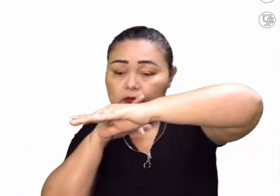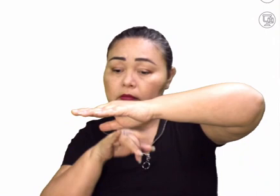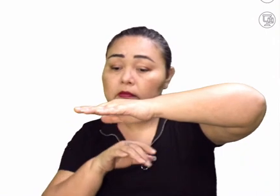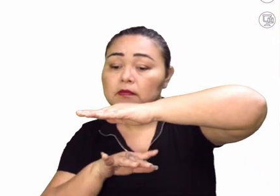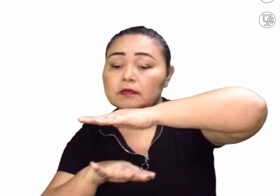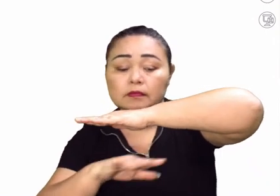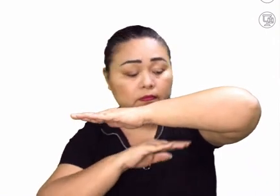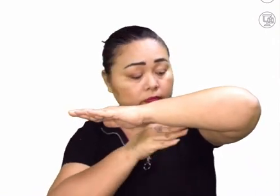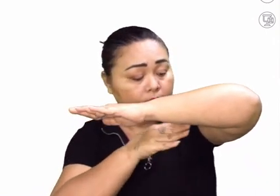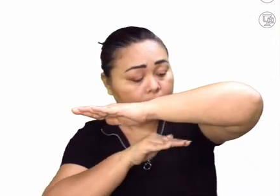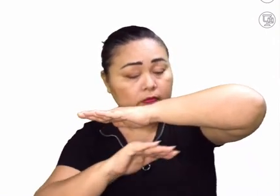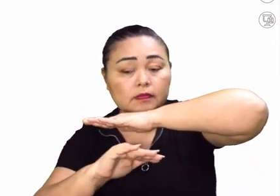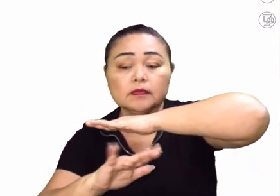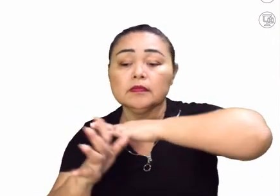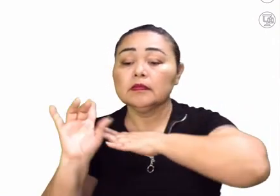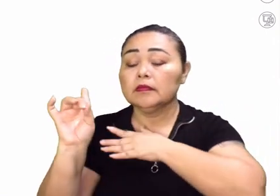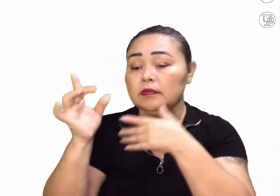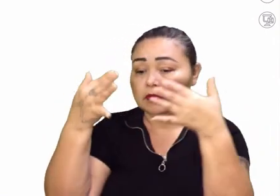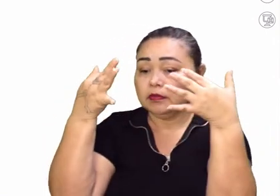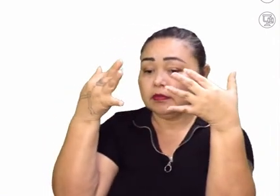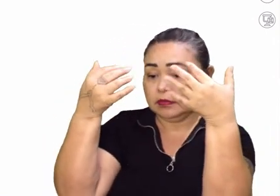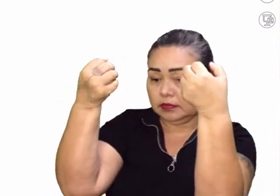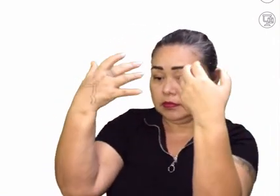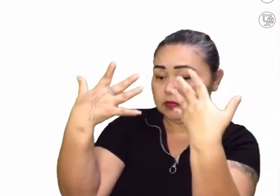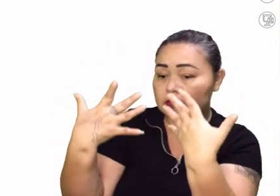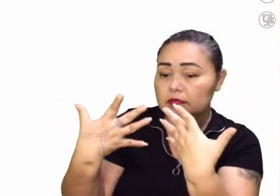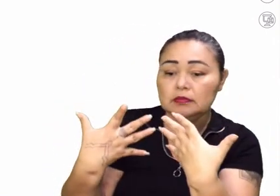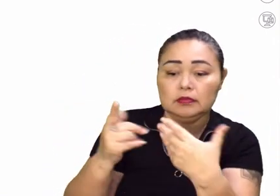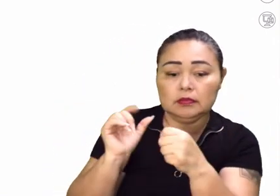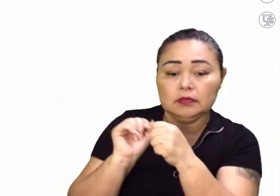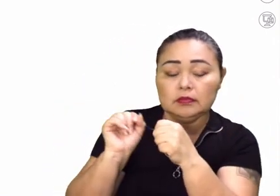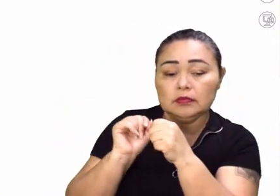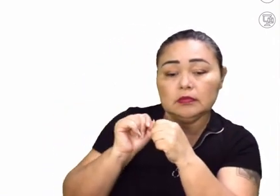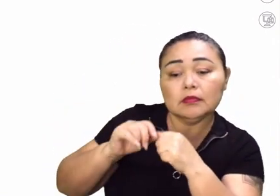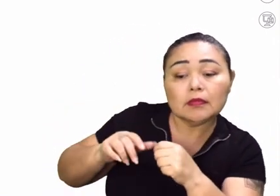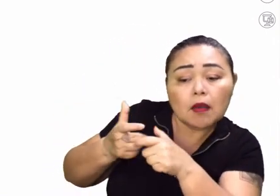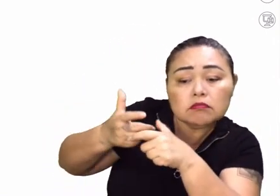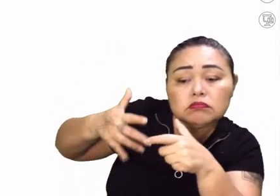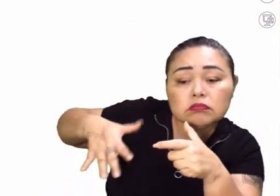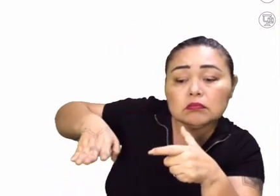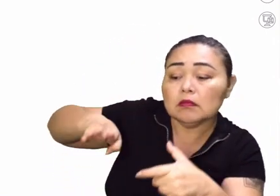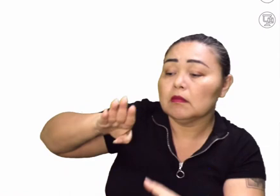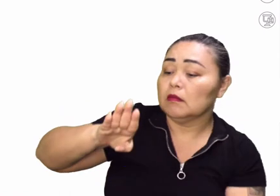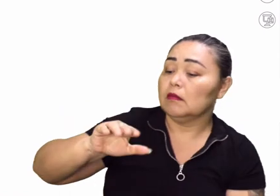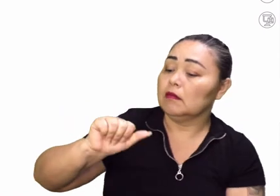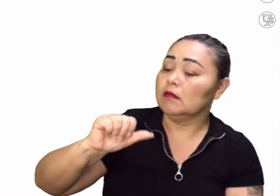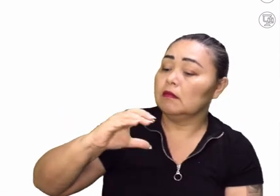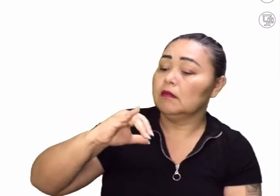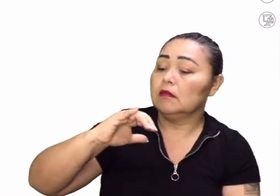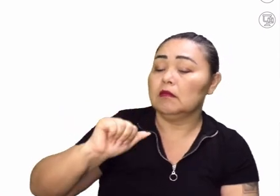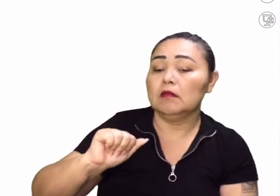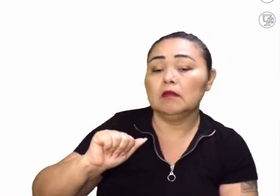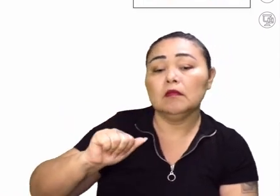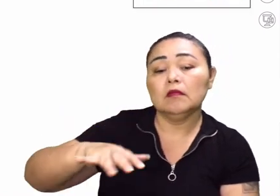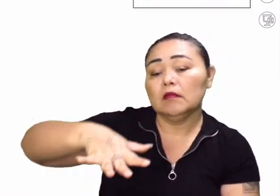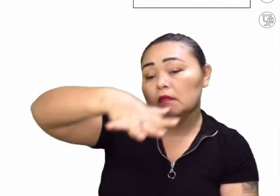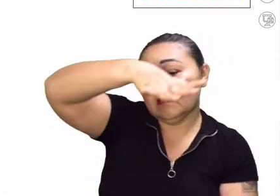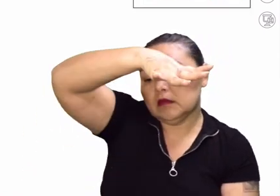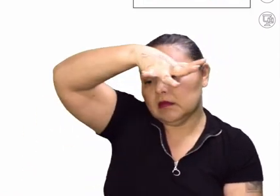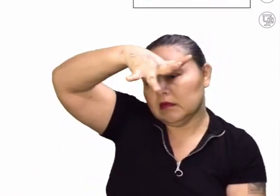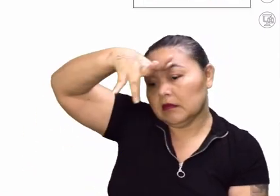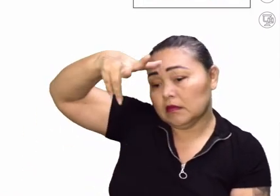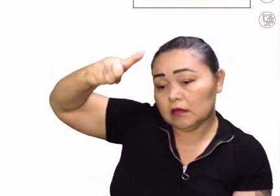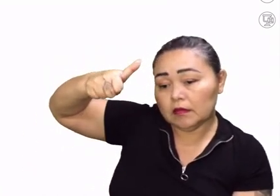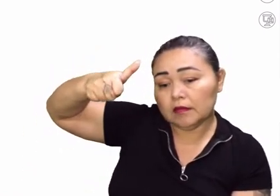sedimentares detalhe que olha só essa imensa bacia chamada bacia amazônica